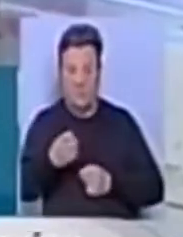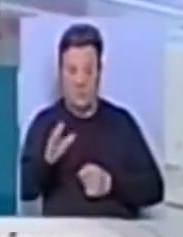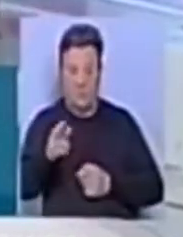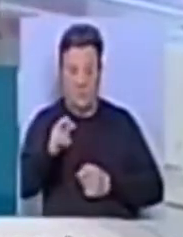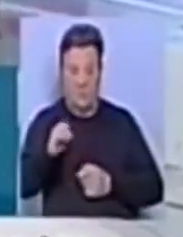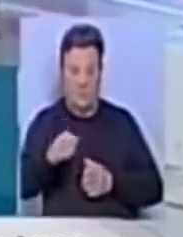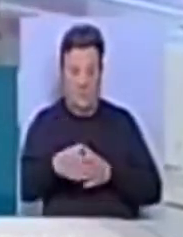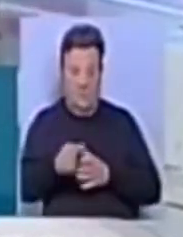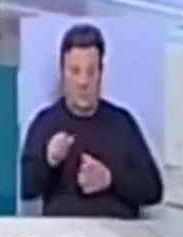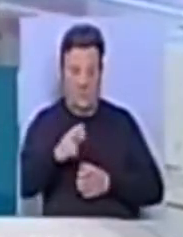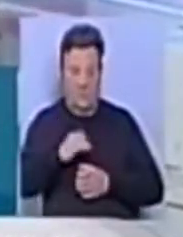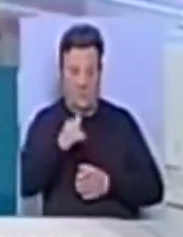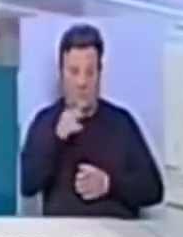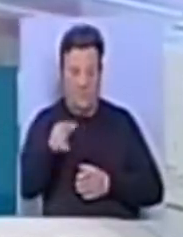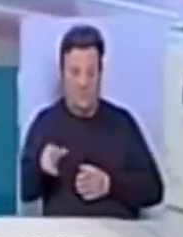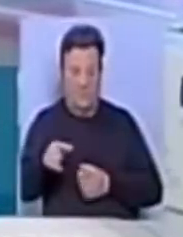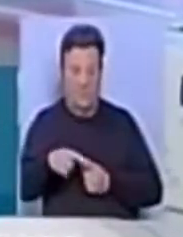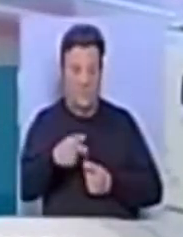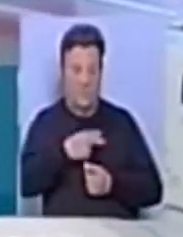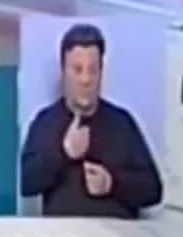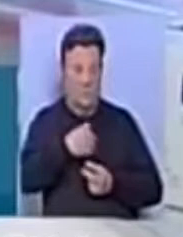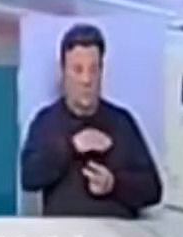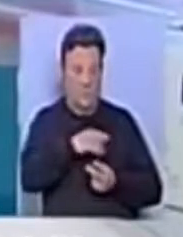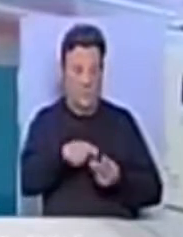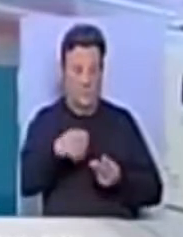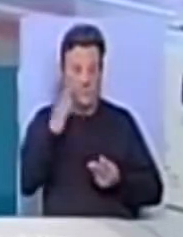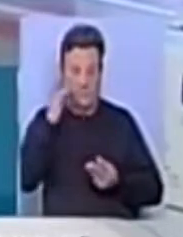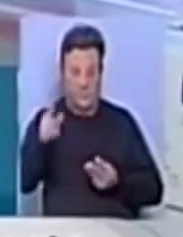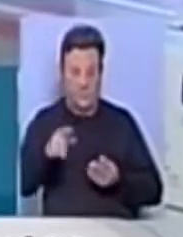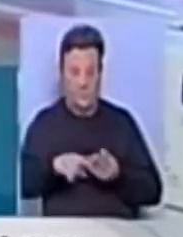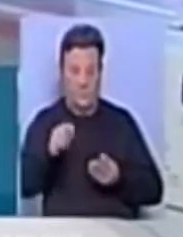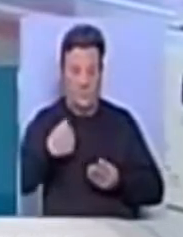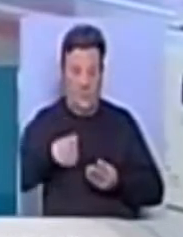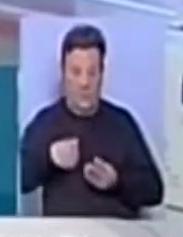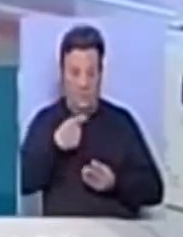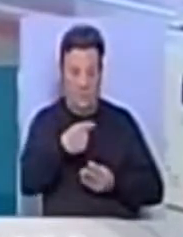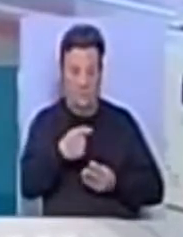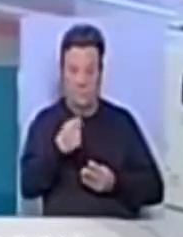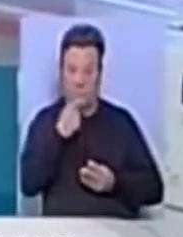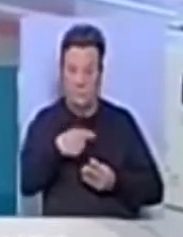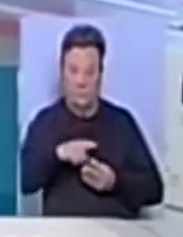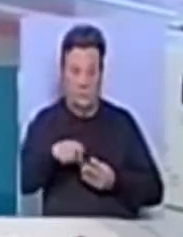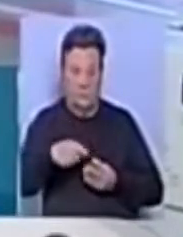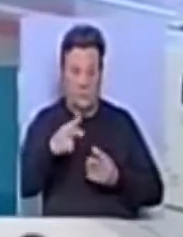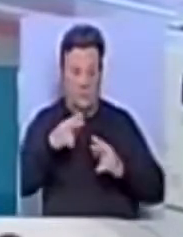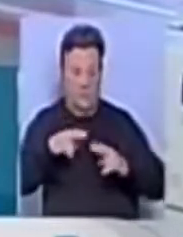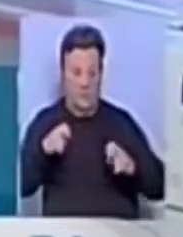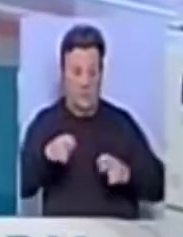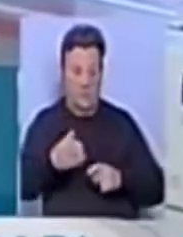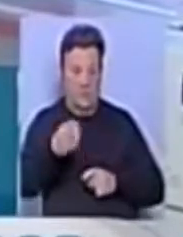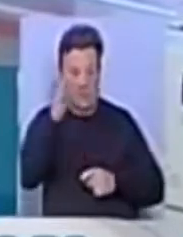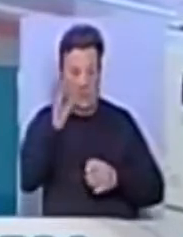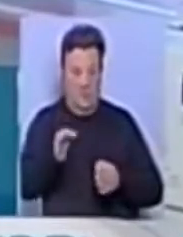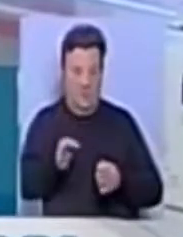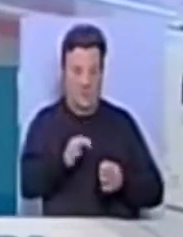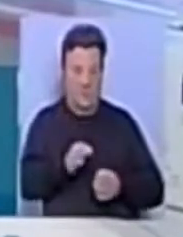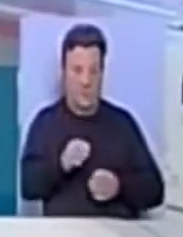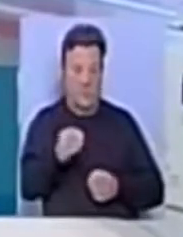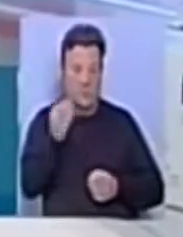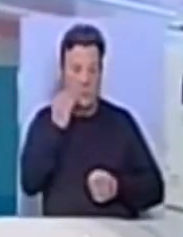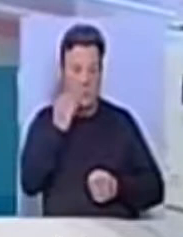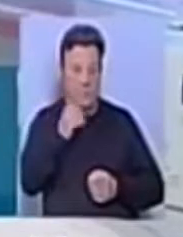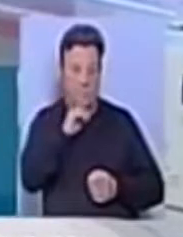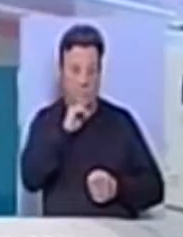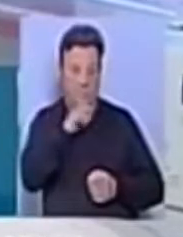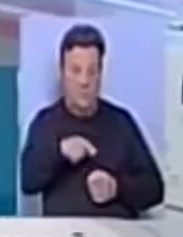30 da universidade do algarve da universidade de coimbra da suíça e também do canadá conseguiram detectar se antes se parte é como se